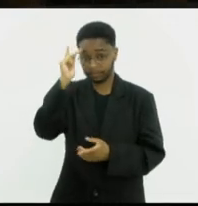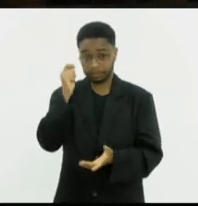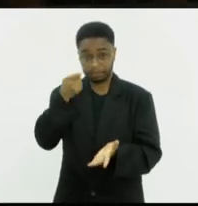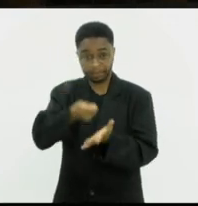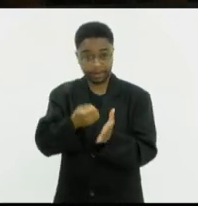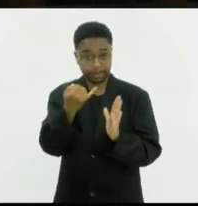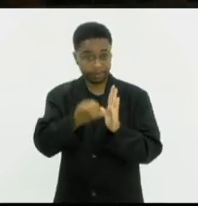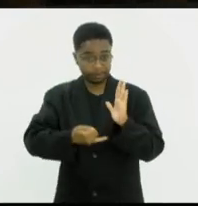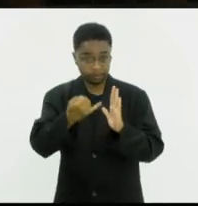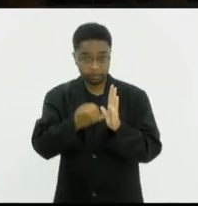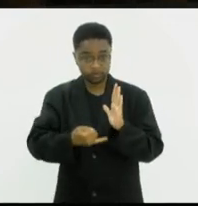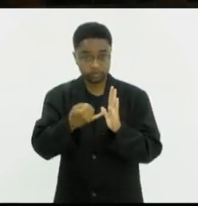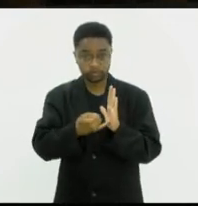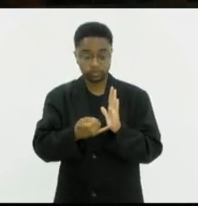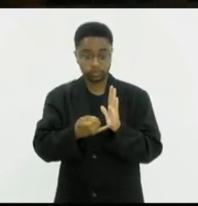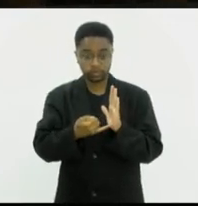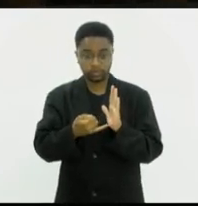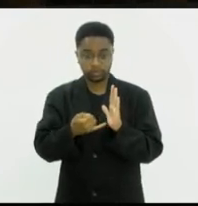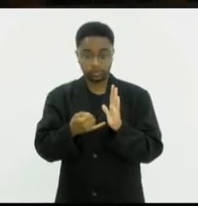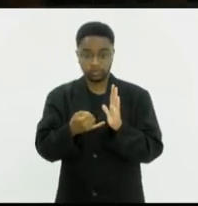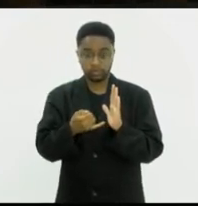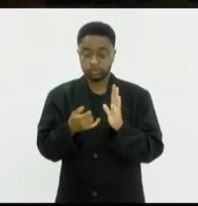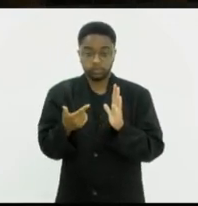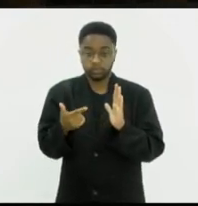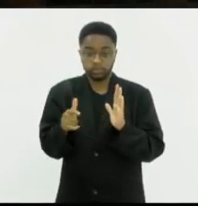não é mais proprietário